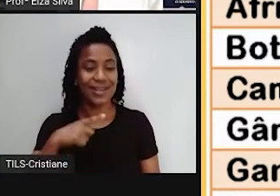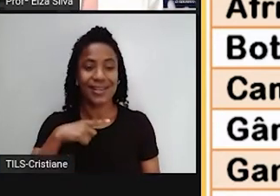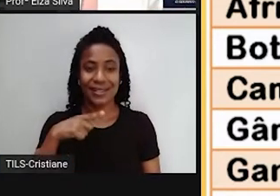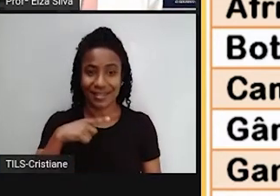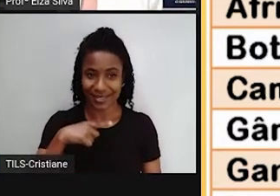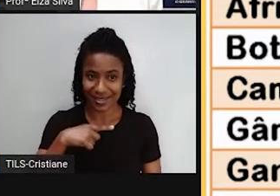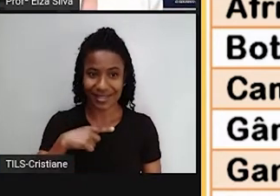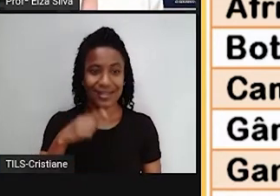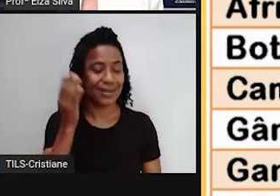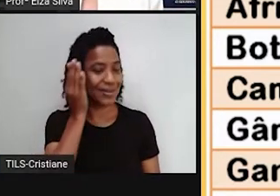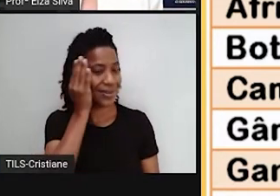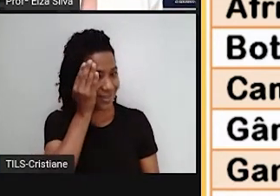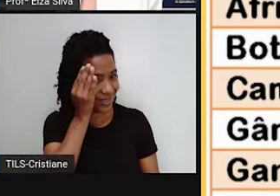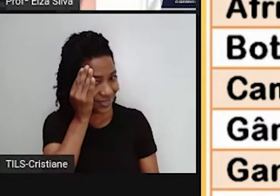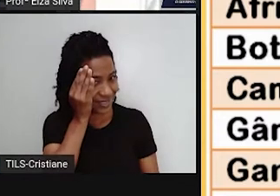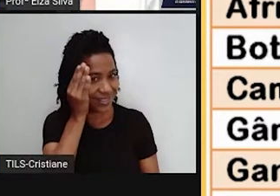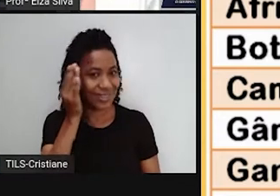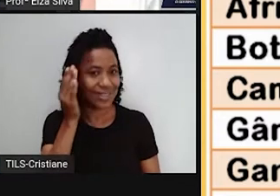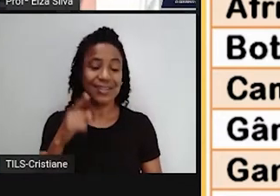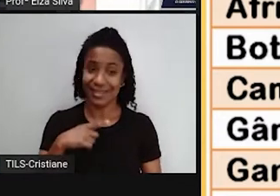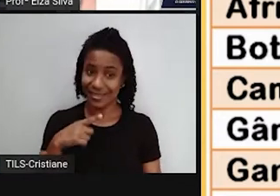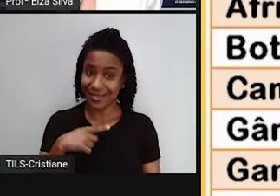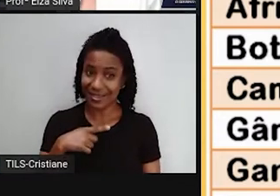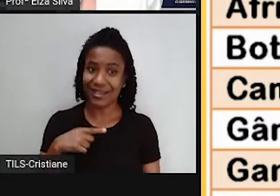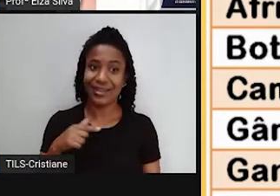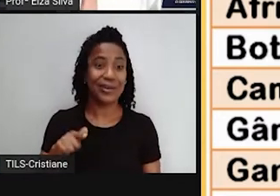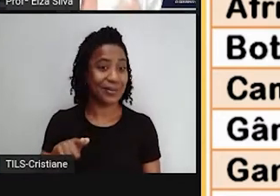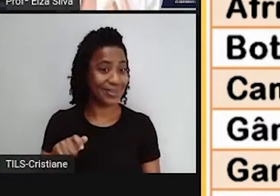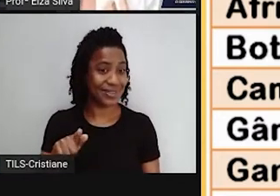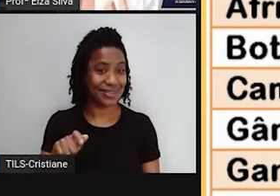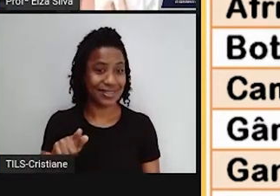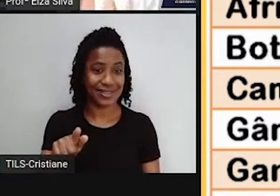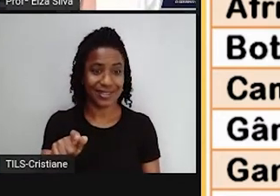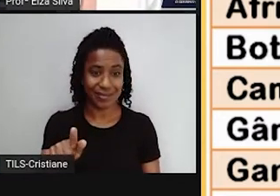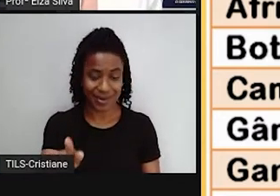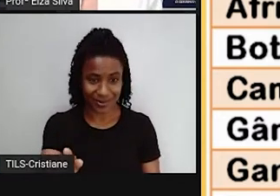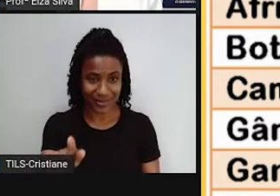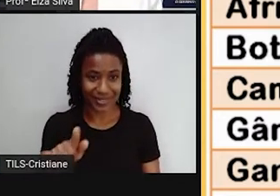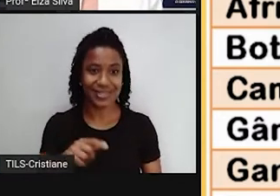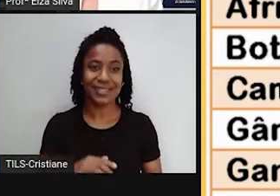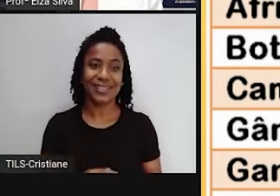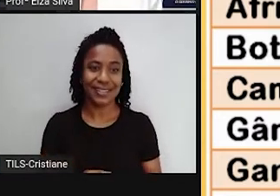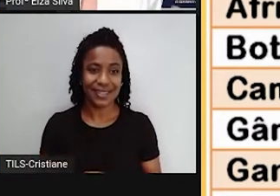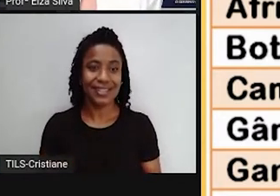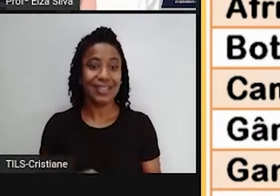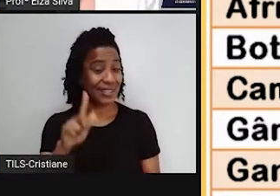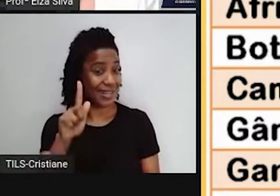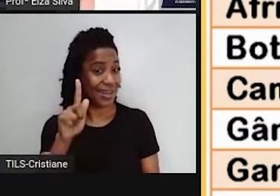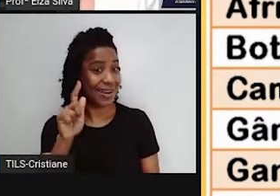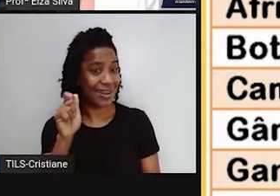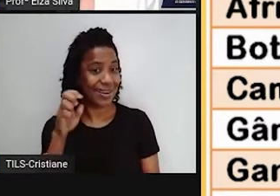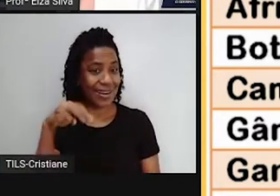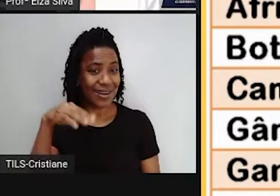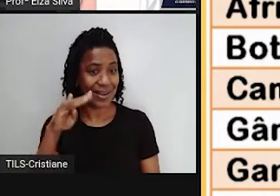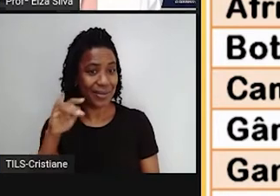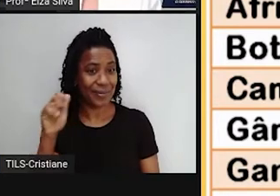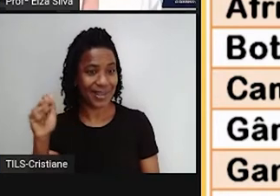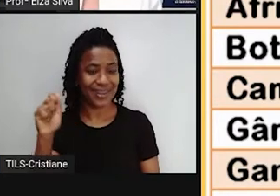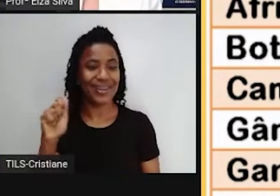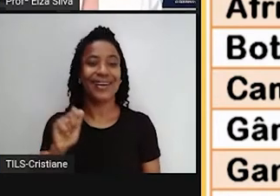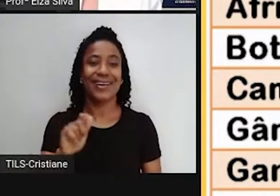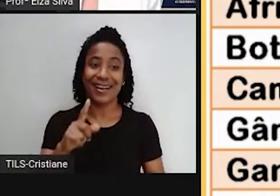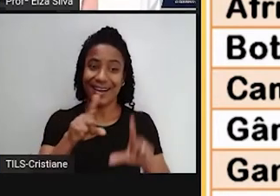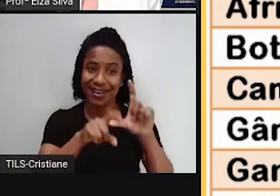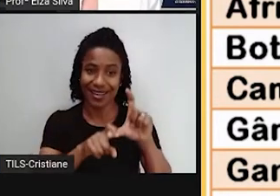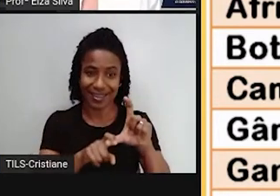Botswana, Camarões, muito conhecido, não é de vocês? E meu também. Gâmbia, Gana,